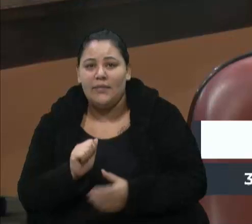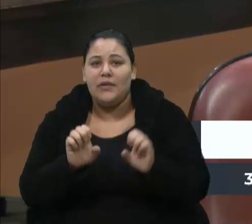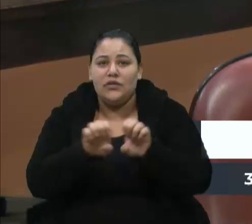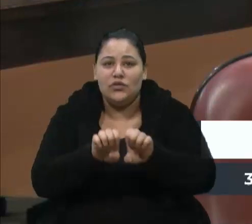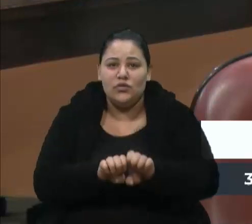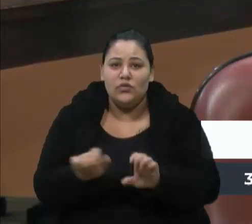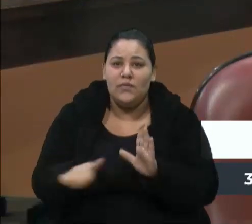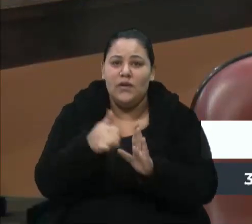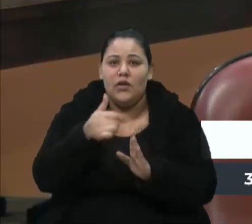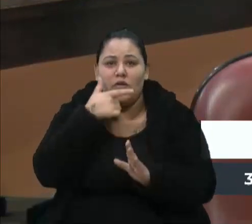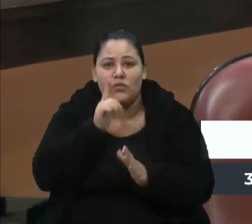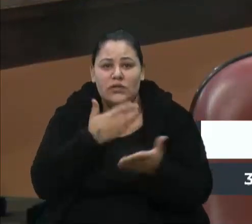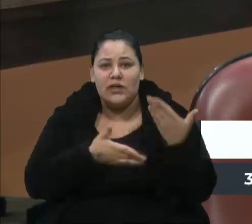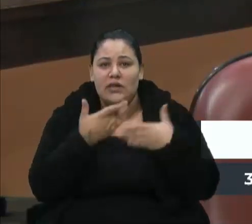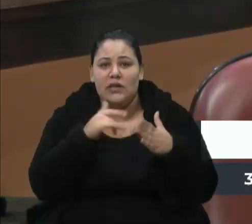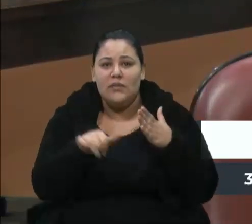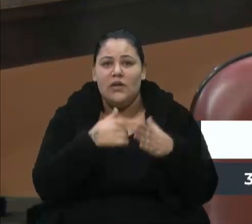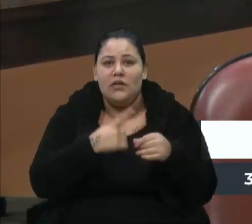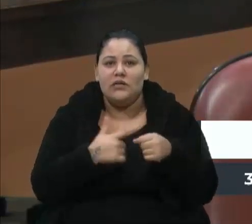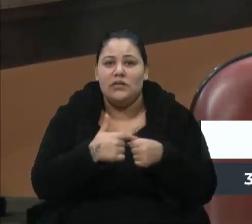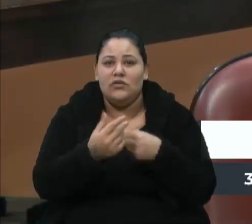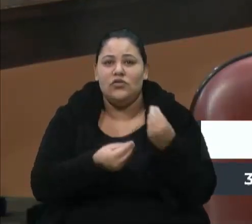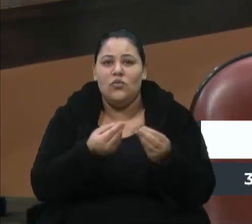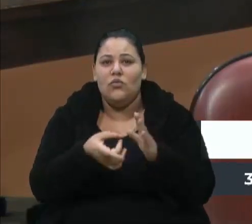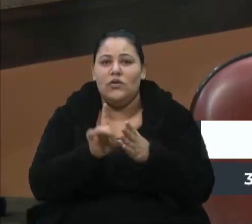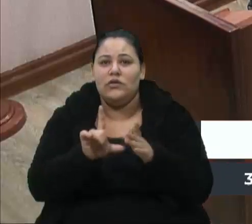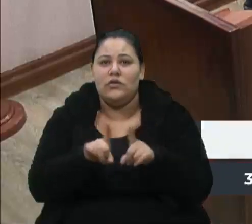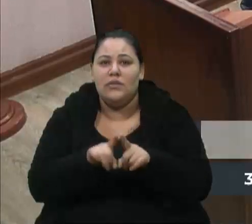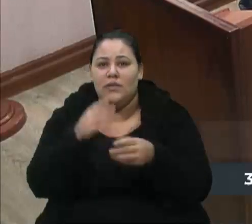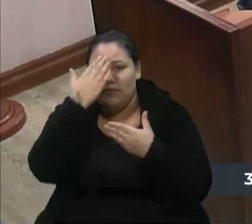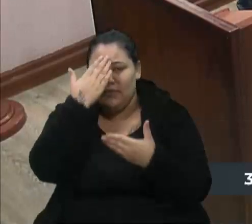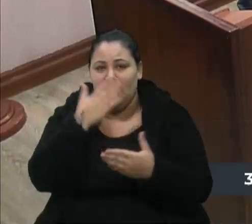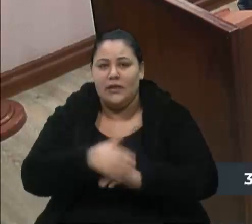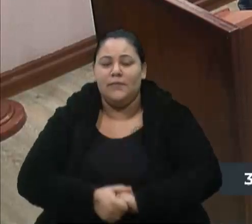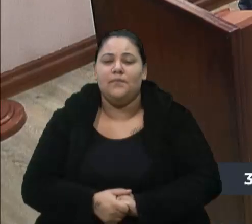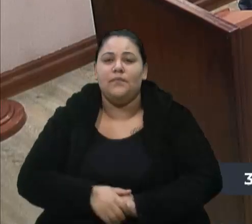atenda melhor a nossa cidade, como já foi ali atrás. Obrigado. Estela Balardim com a palavra.